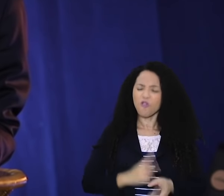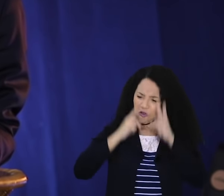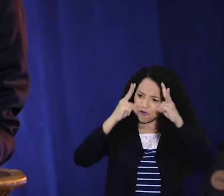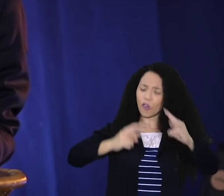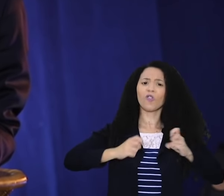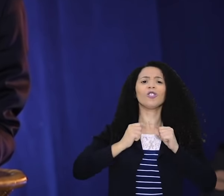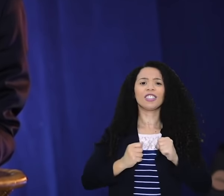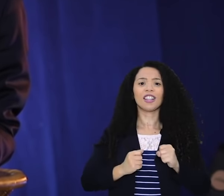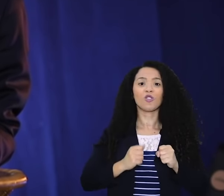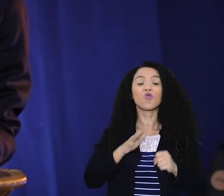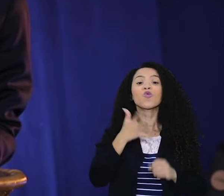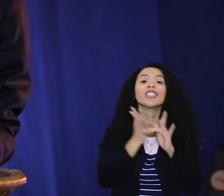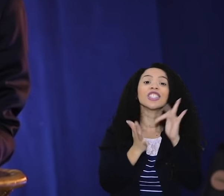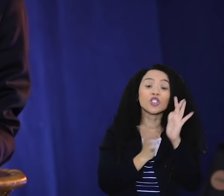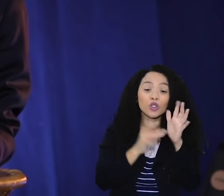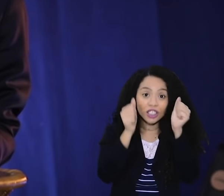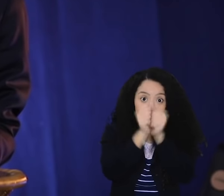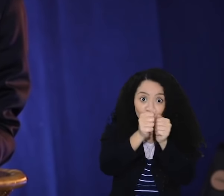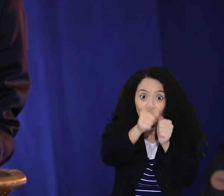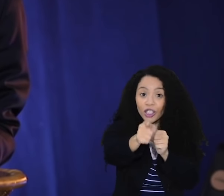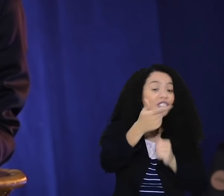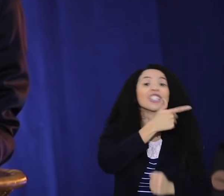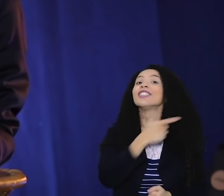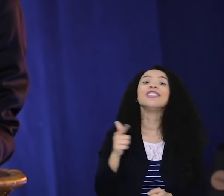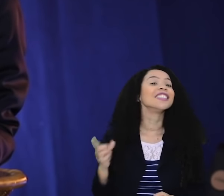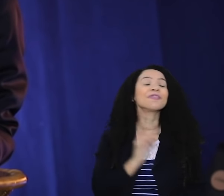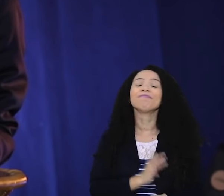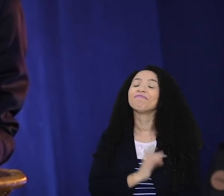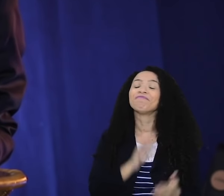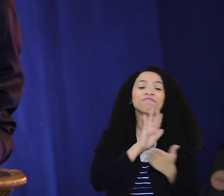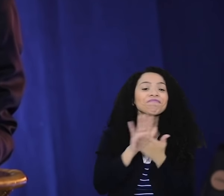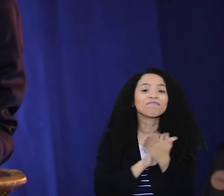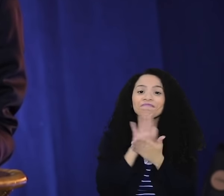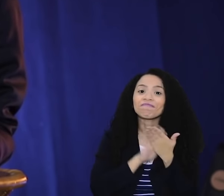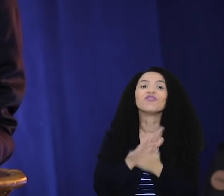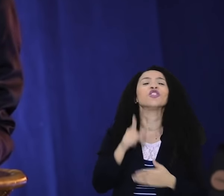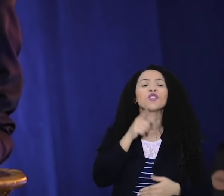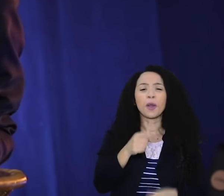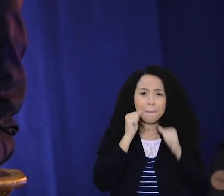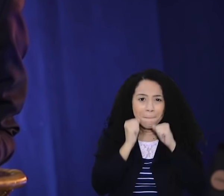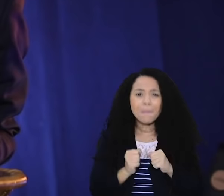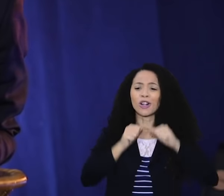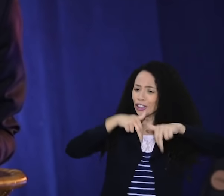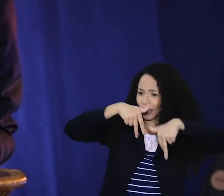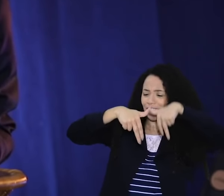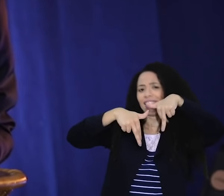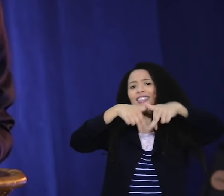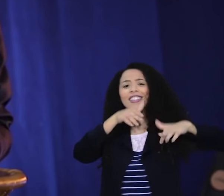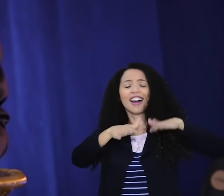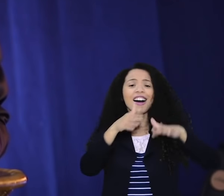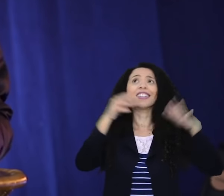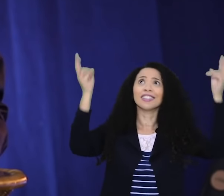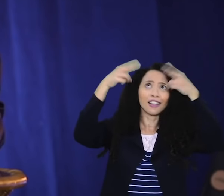tem ousadia. Quando Jesus está com você, você não tem medo de nada. Você é capaz de andar sobre a